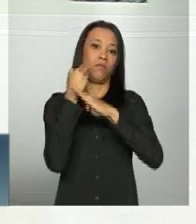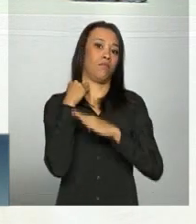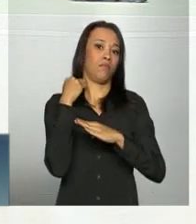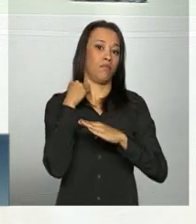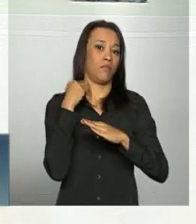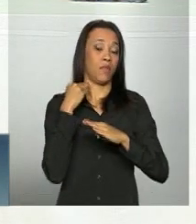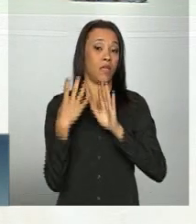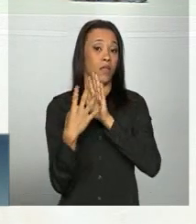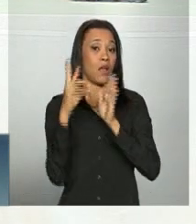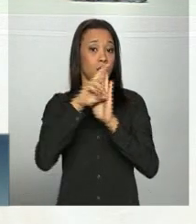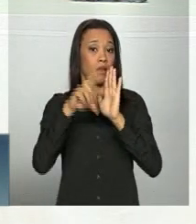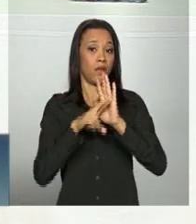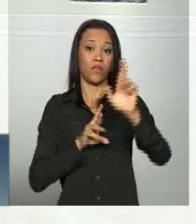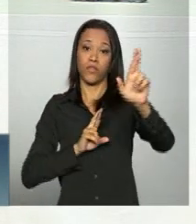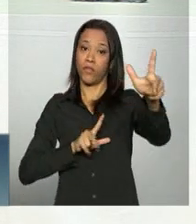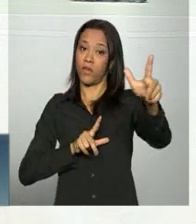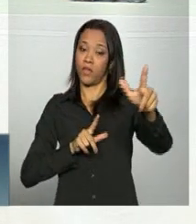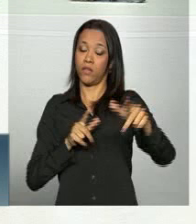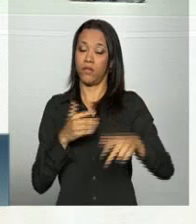Caixa.